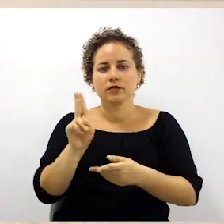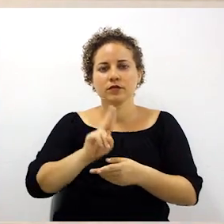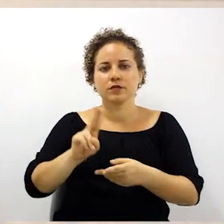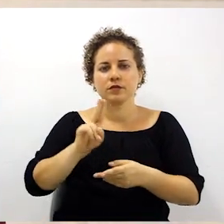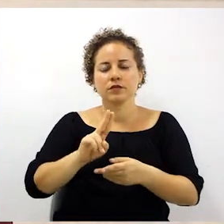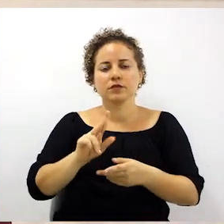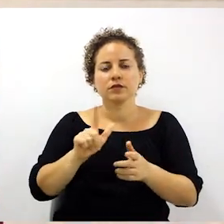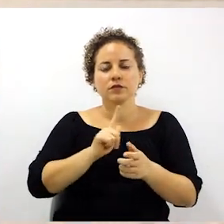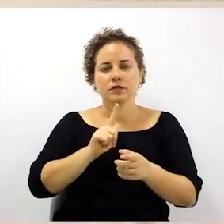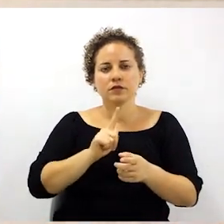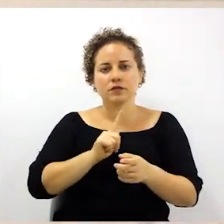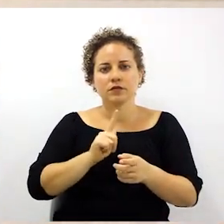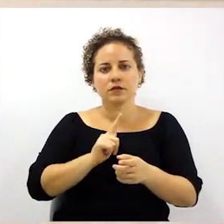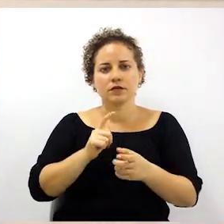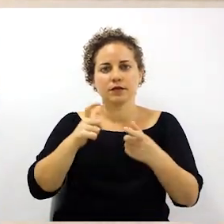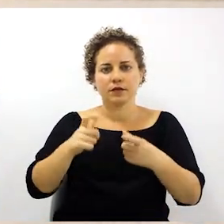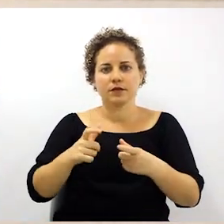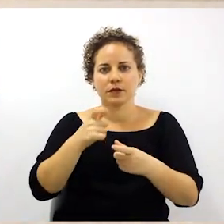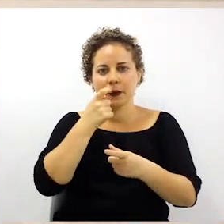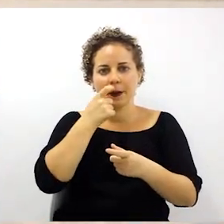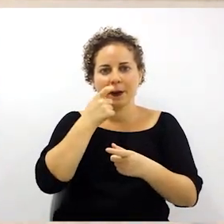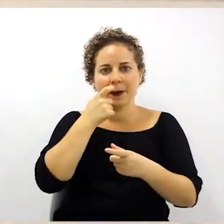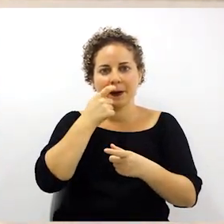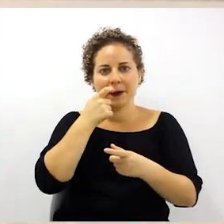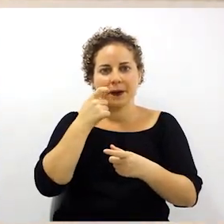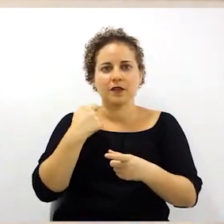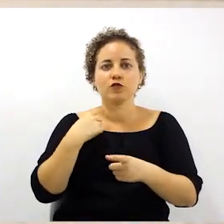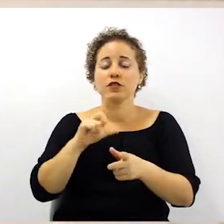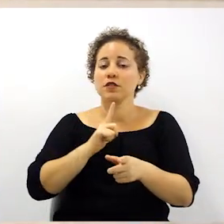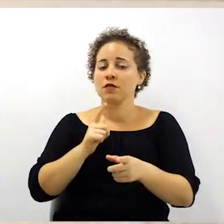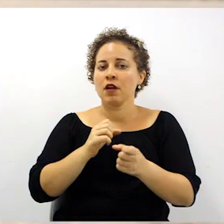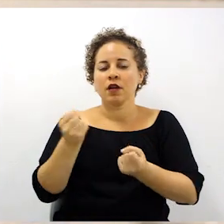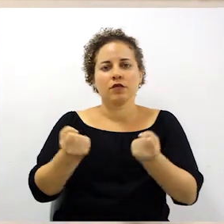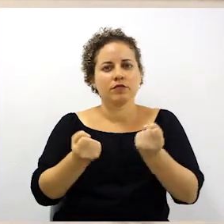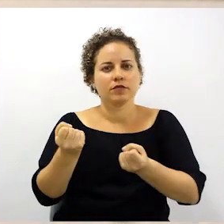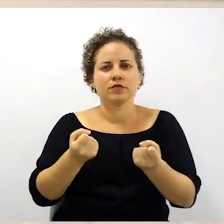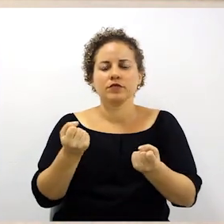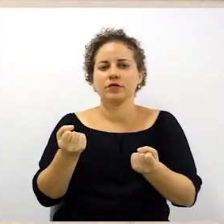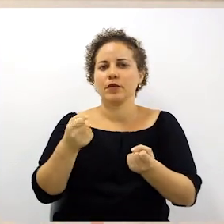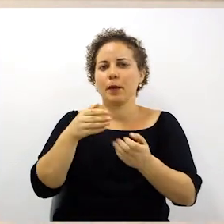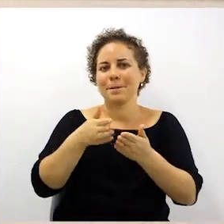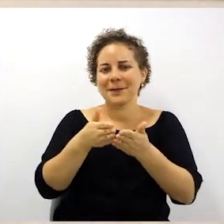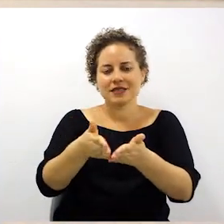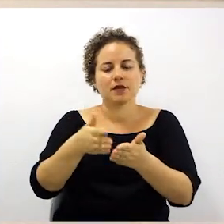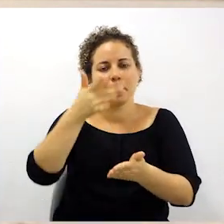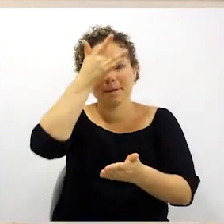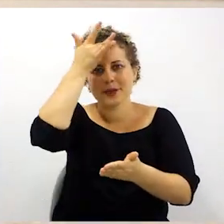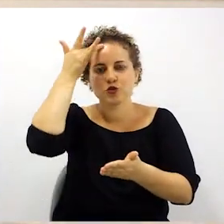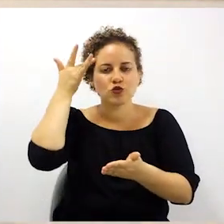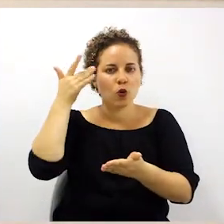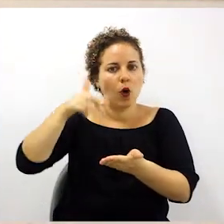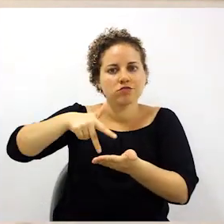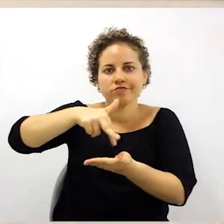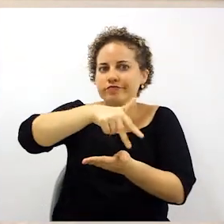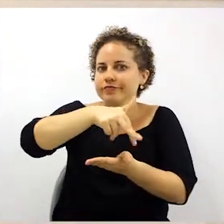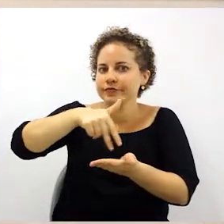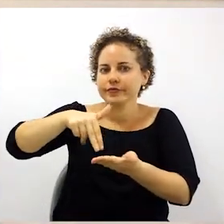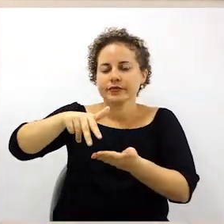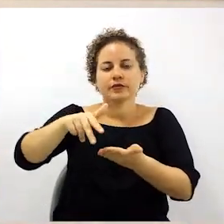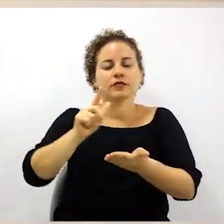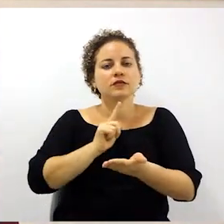primária. Então, nessa área você tem contêineres, você tem caminhões, você tem passagem de pessoas, de pedestres, você